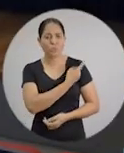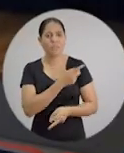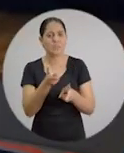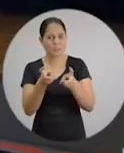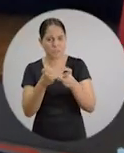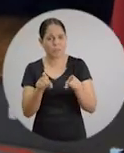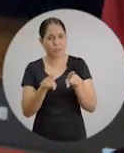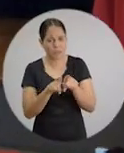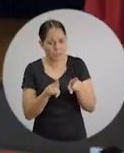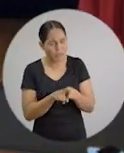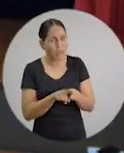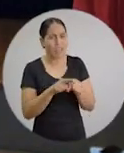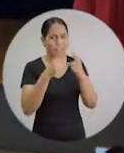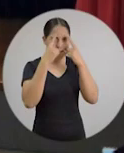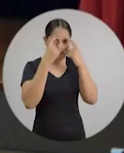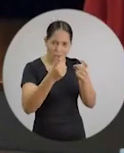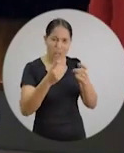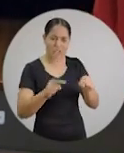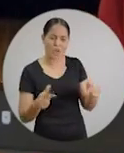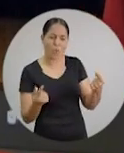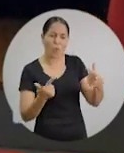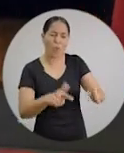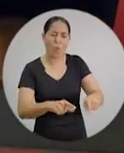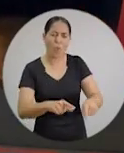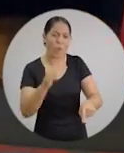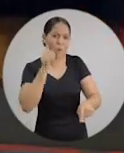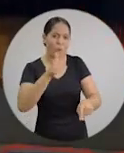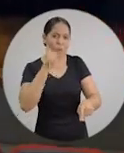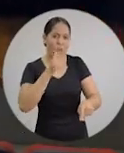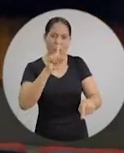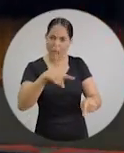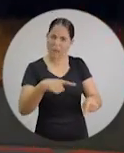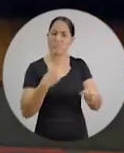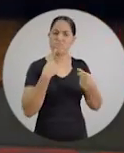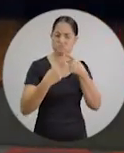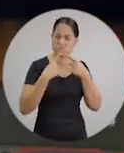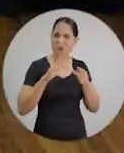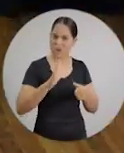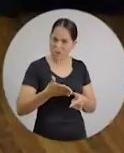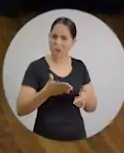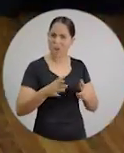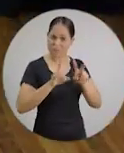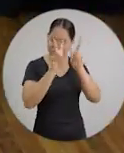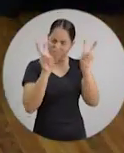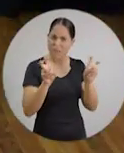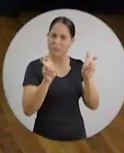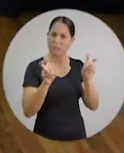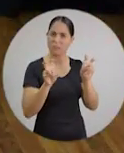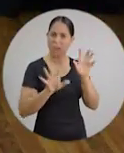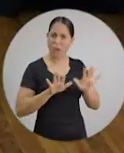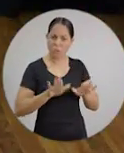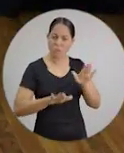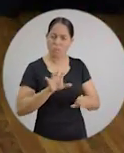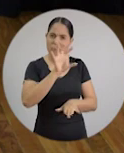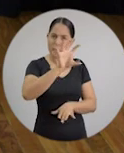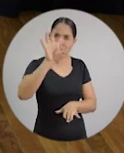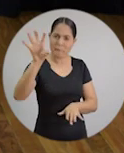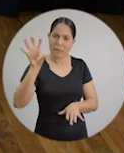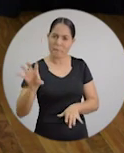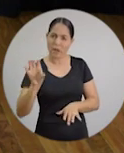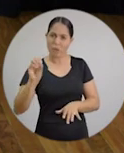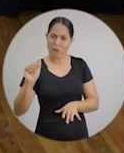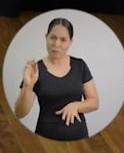verificou que essa questão da violência contra a mulher como causa de inidoneidade já vinha sendo discutida em algumas seccionais. E algumas seccionais até já haviam